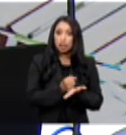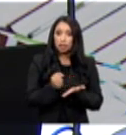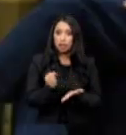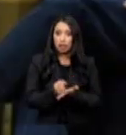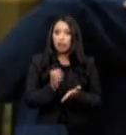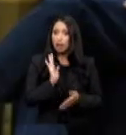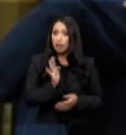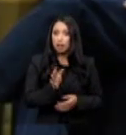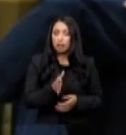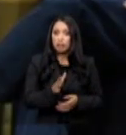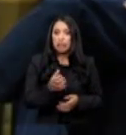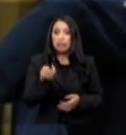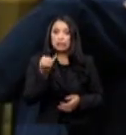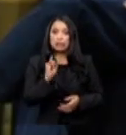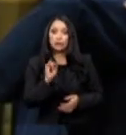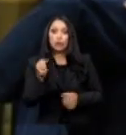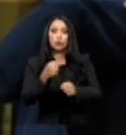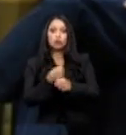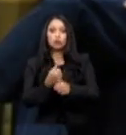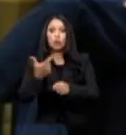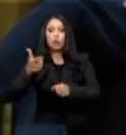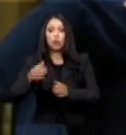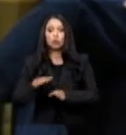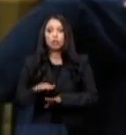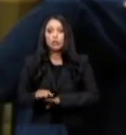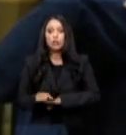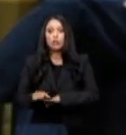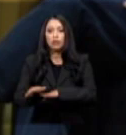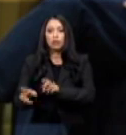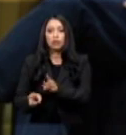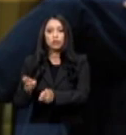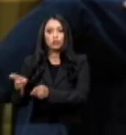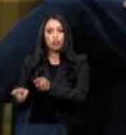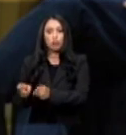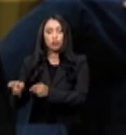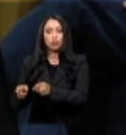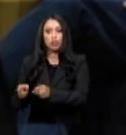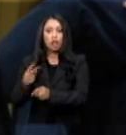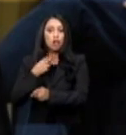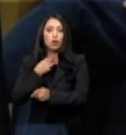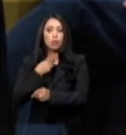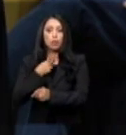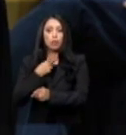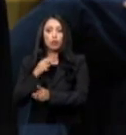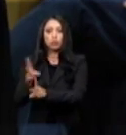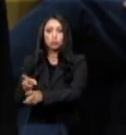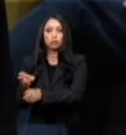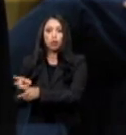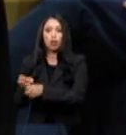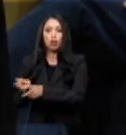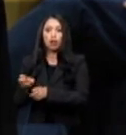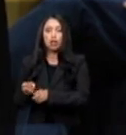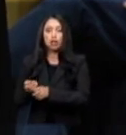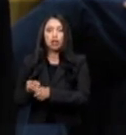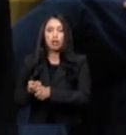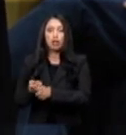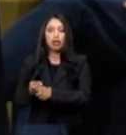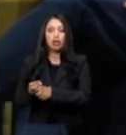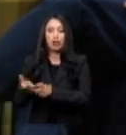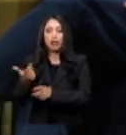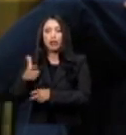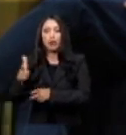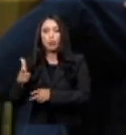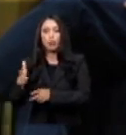ela vai construir uma outra ferrovia, isso não dá o direito a ela de explorar as atividades daquela outra ferrovia. Ao